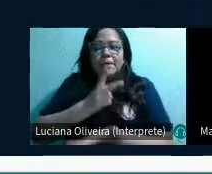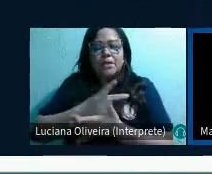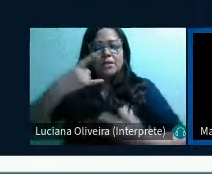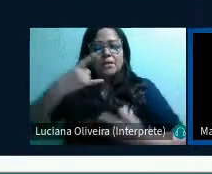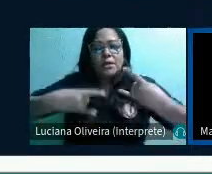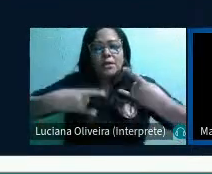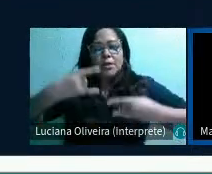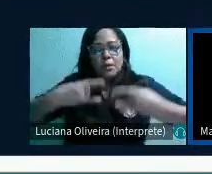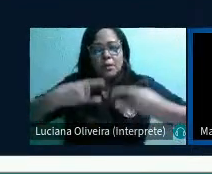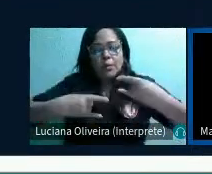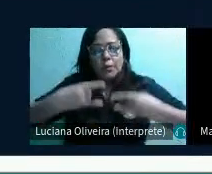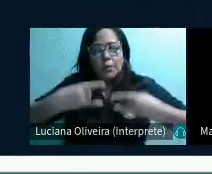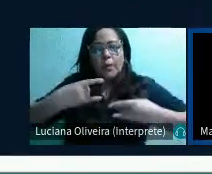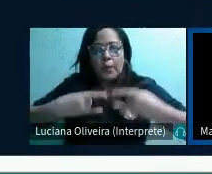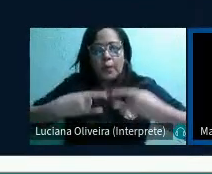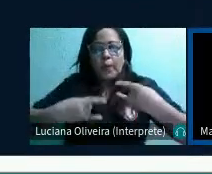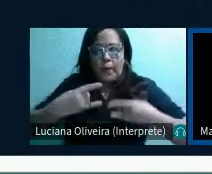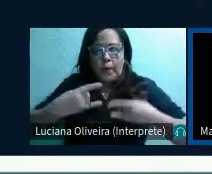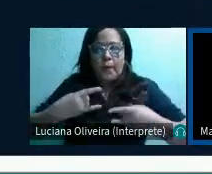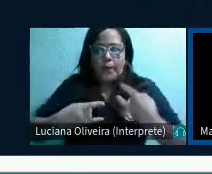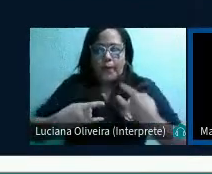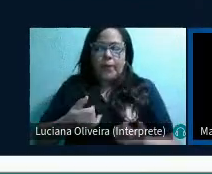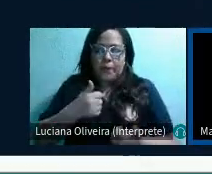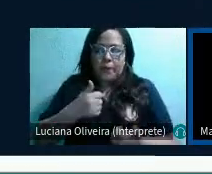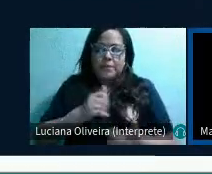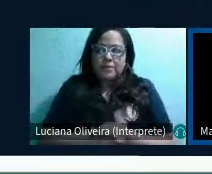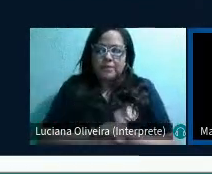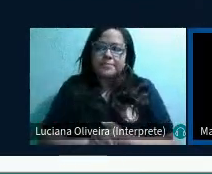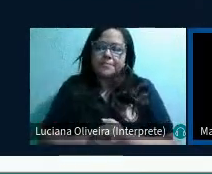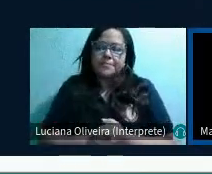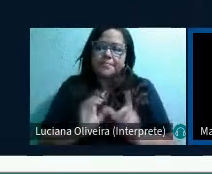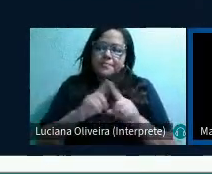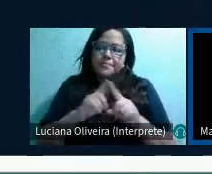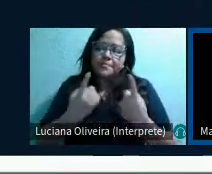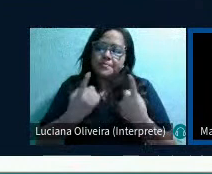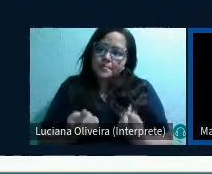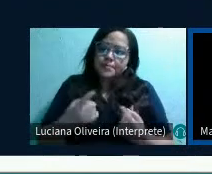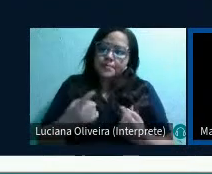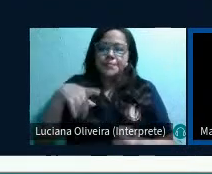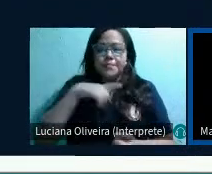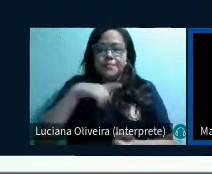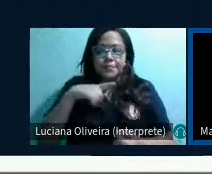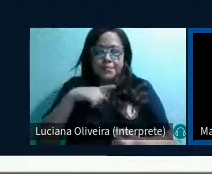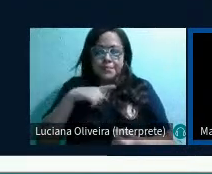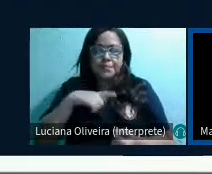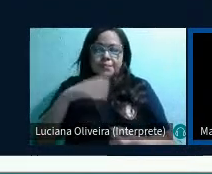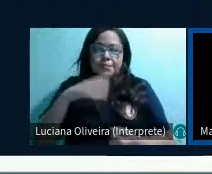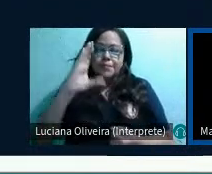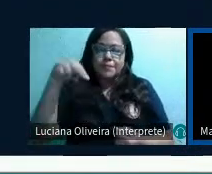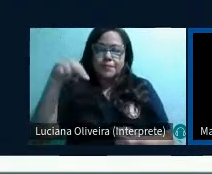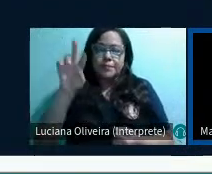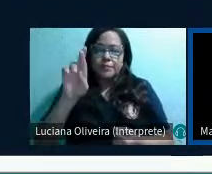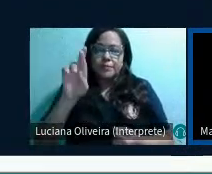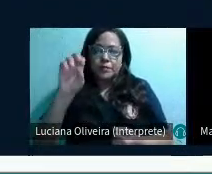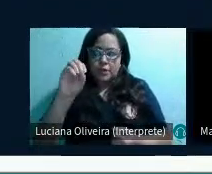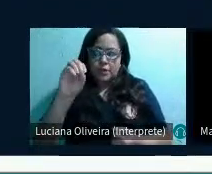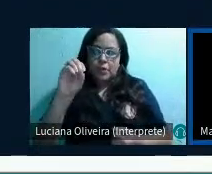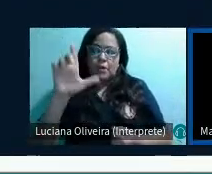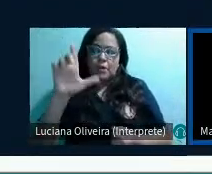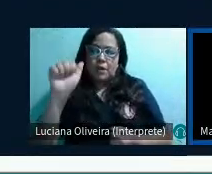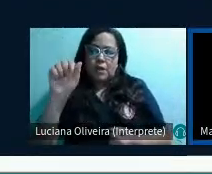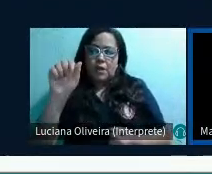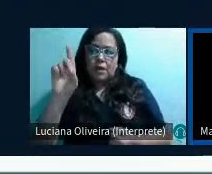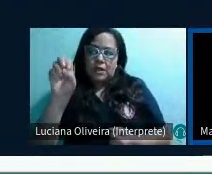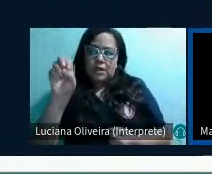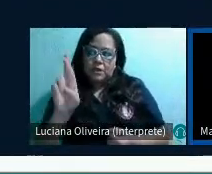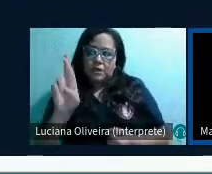Então, sobre isso, sobre o controlador, a gente tem o Arduino. O Arduino é uma forma de